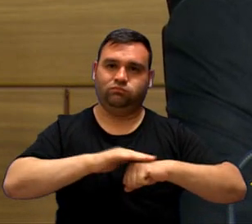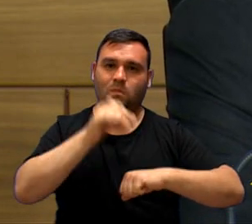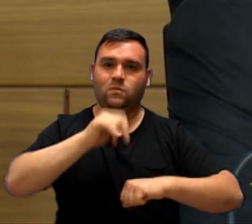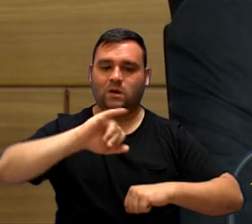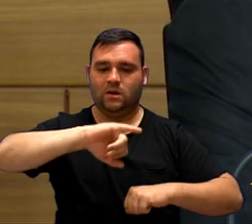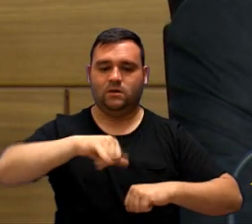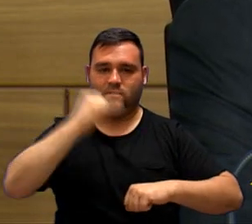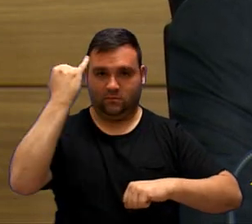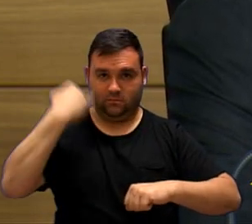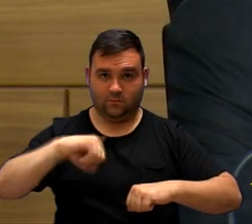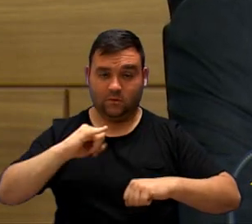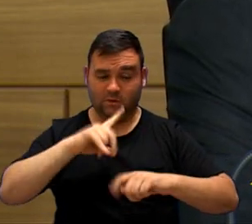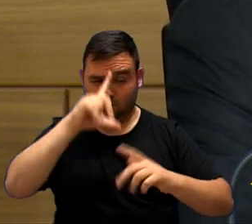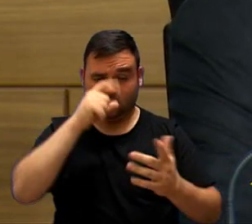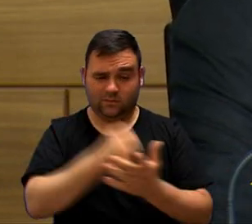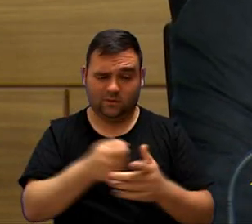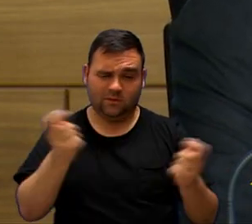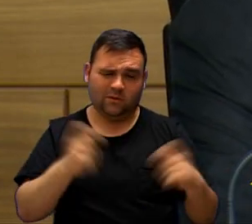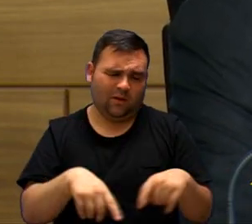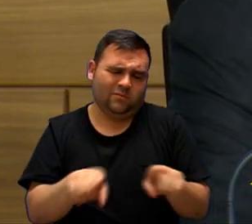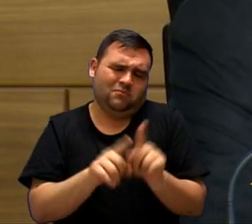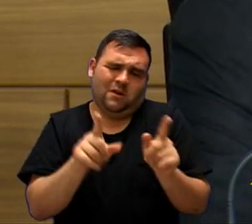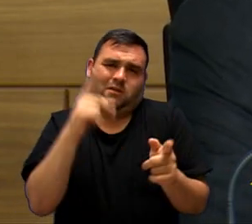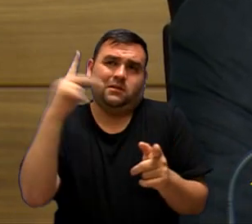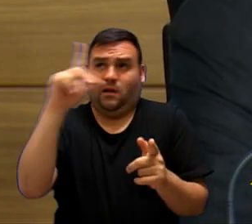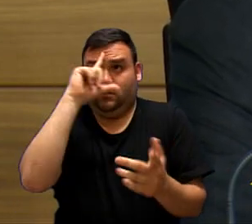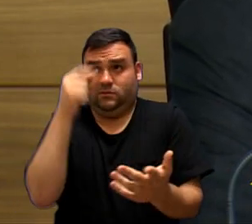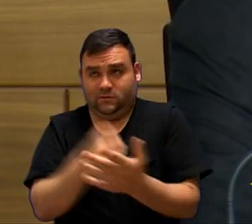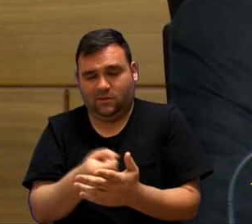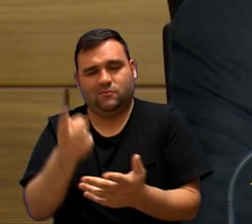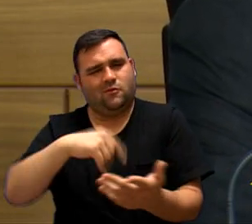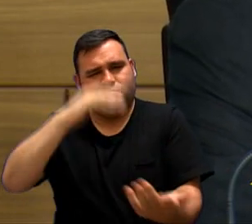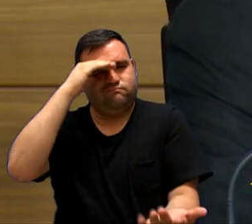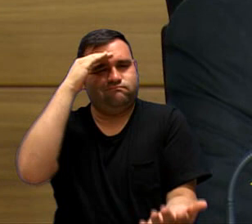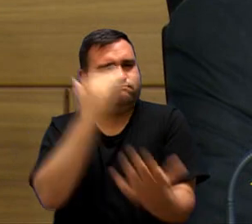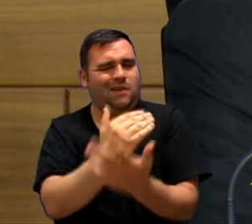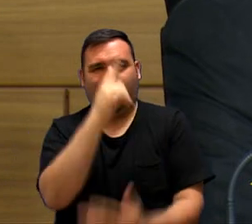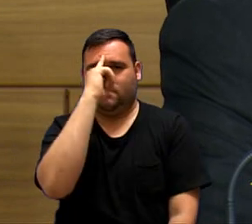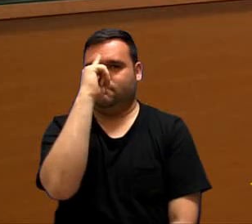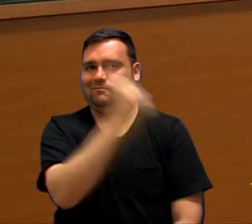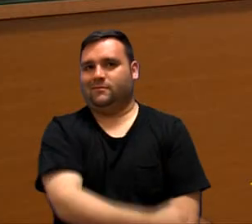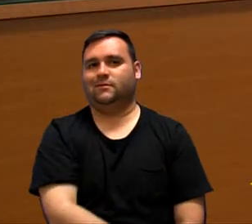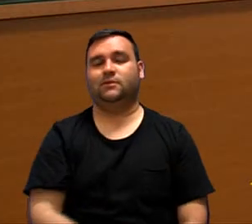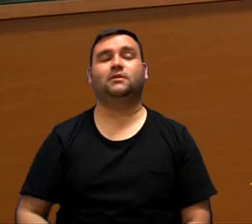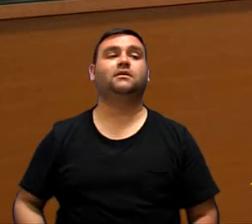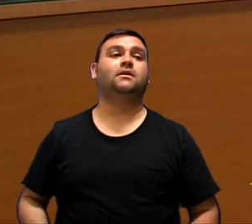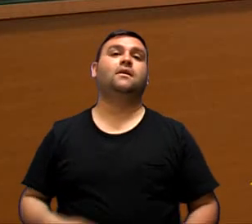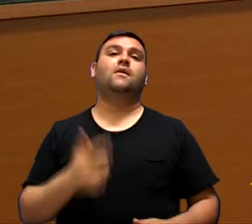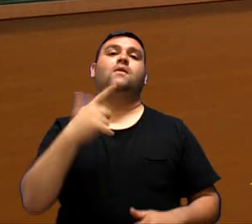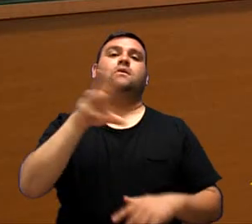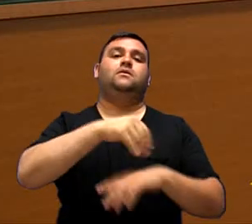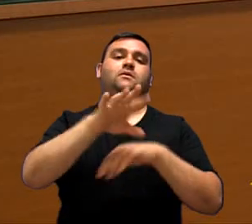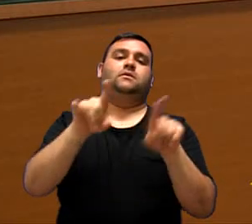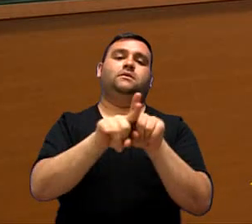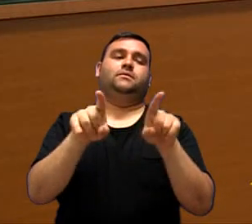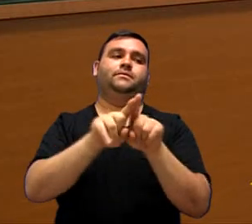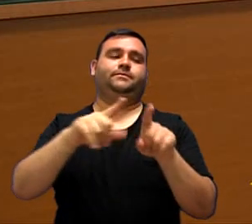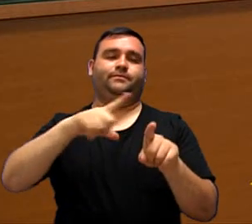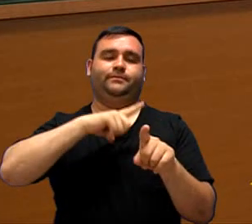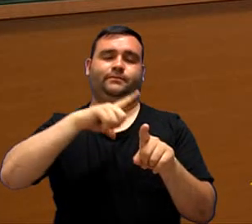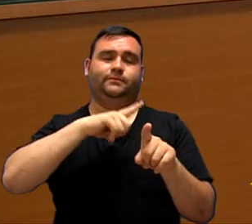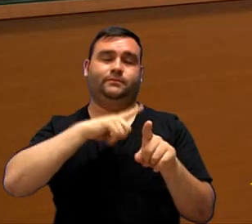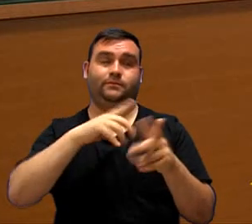que ela possa determinar. Uma determinação dela, nós vamos cumprir imediatamente. João, só uma outra sugestão. Nós temos também